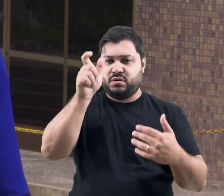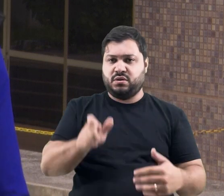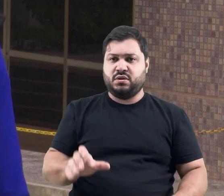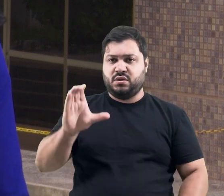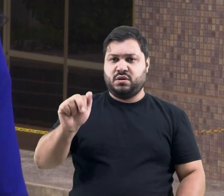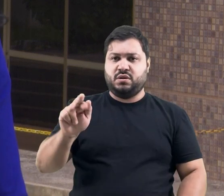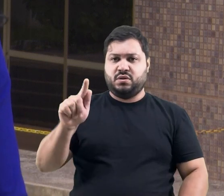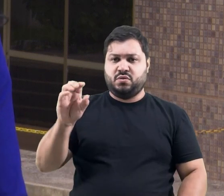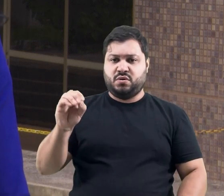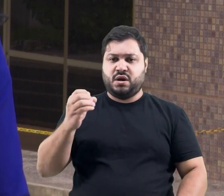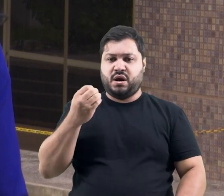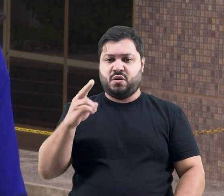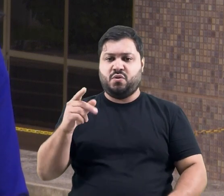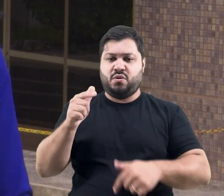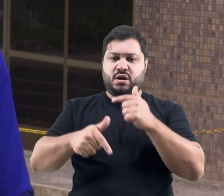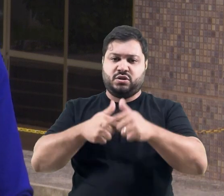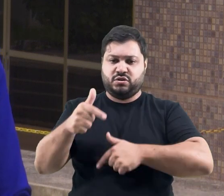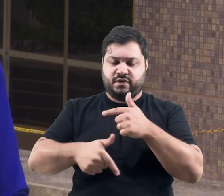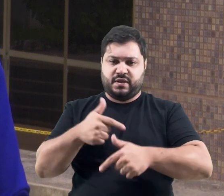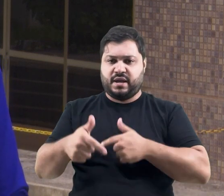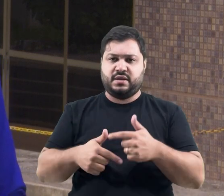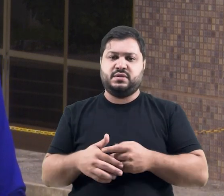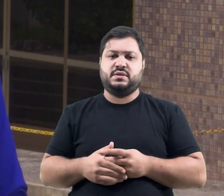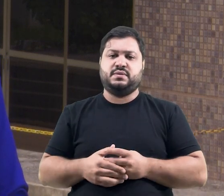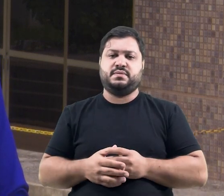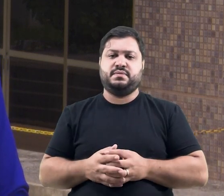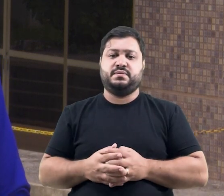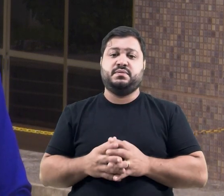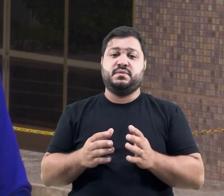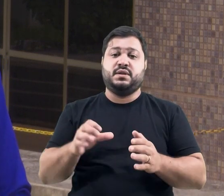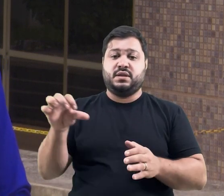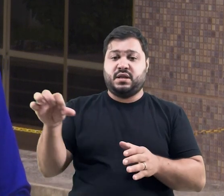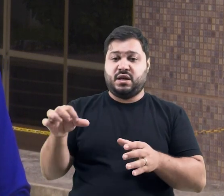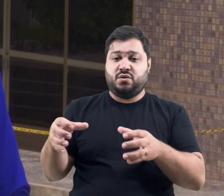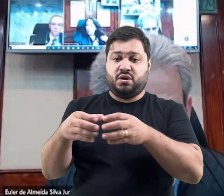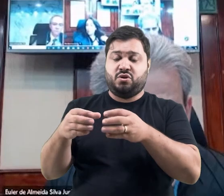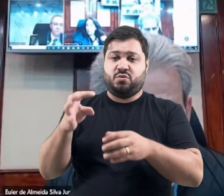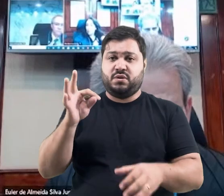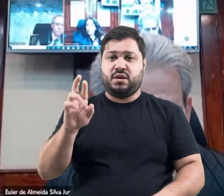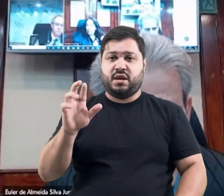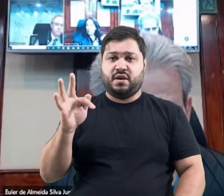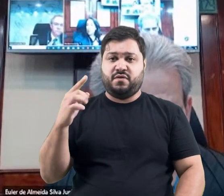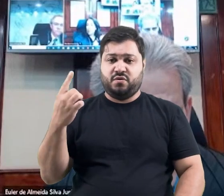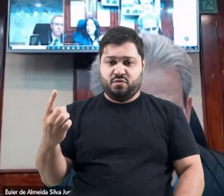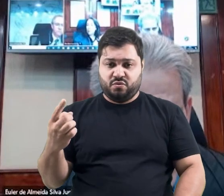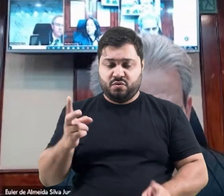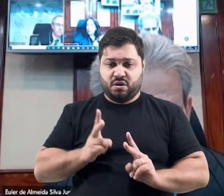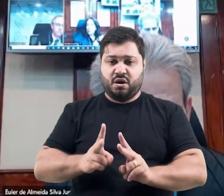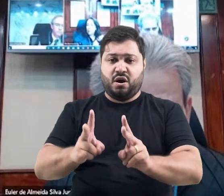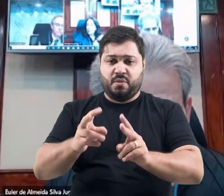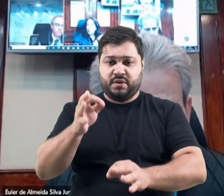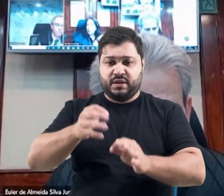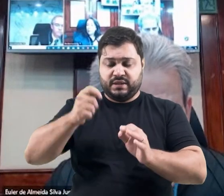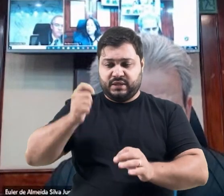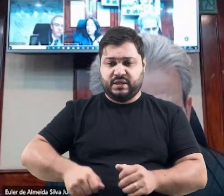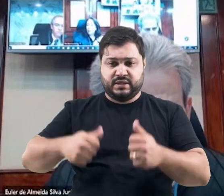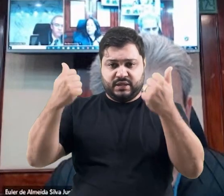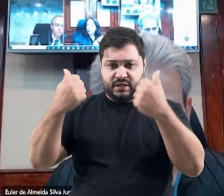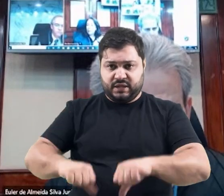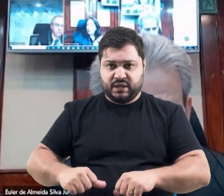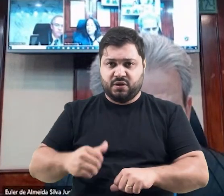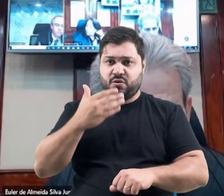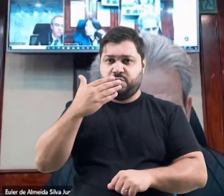com as atribuições do cargo efetivo ou atividades desempenhadas. Na 9ª turma do TRF1, ao